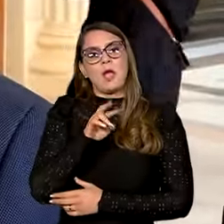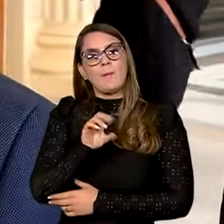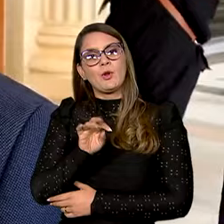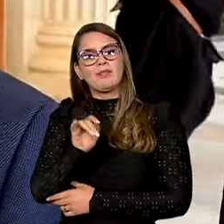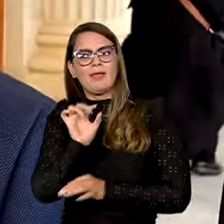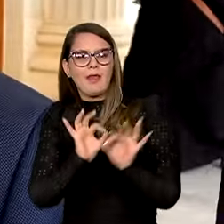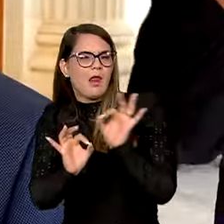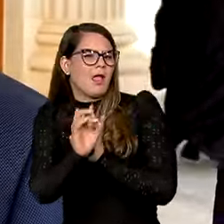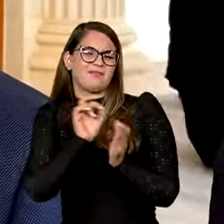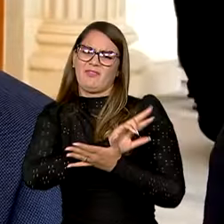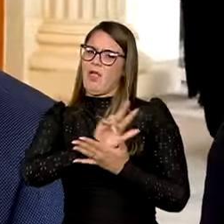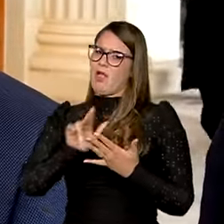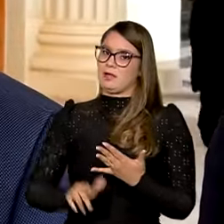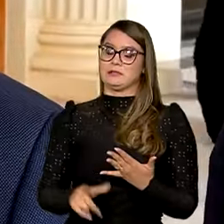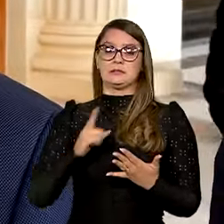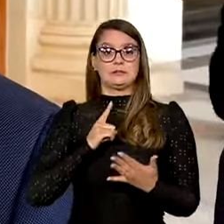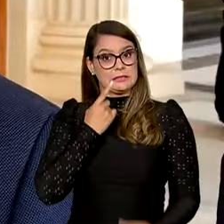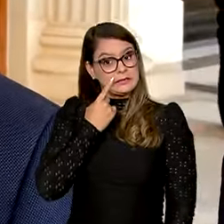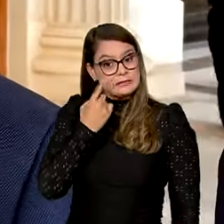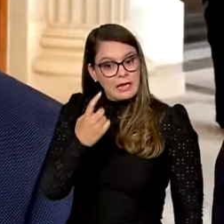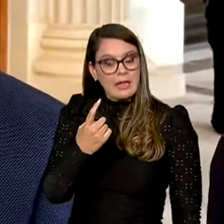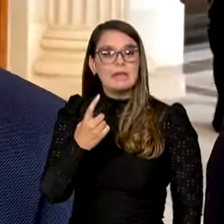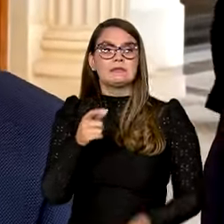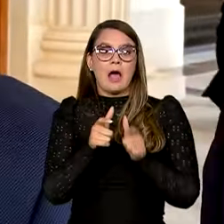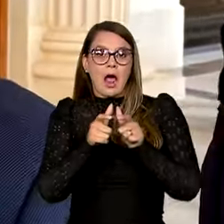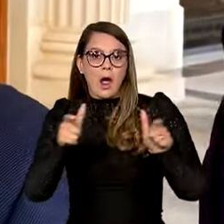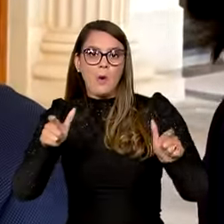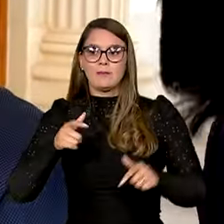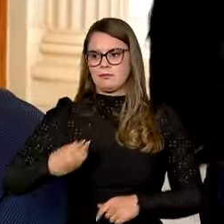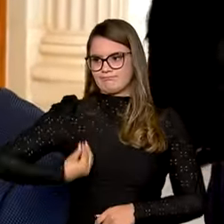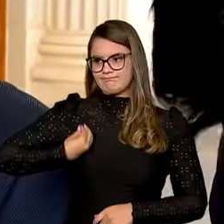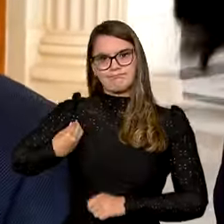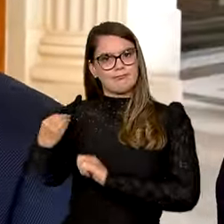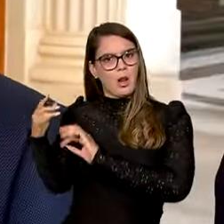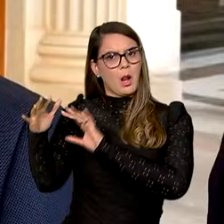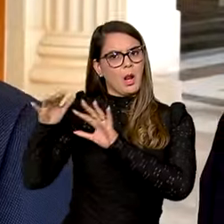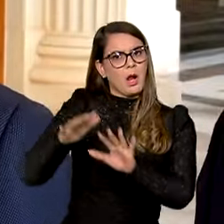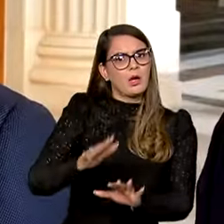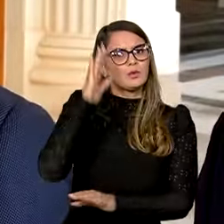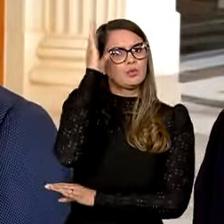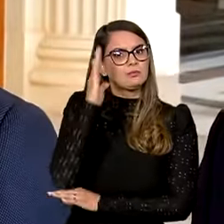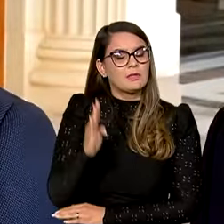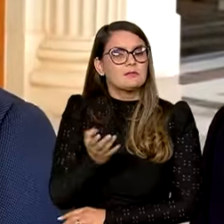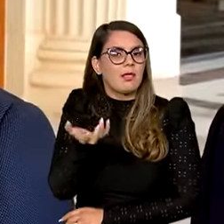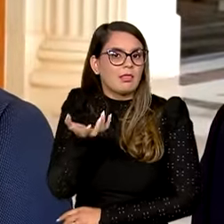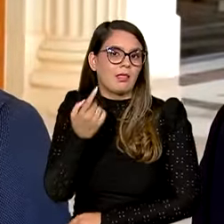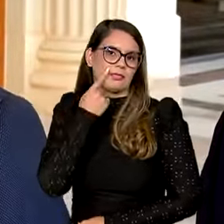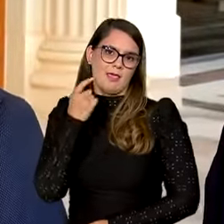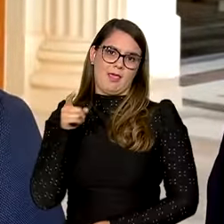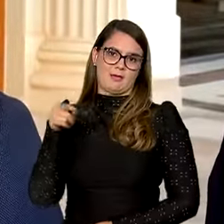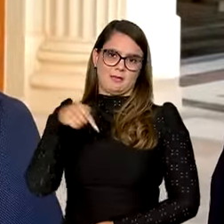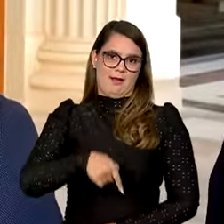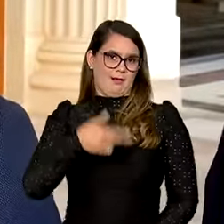grãos enfim eles TM um interesse em aumentar a presença brasileira e